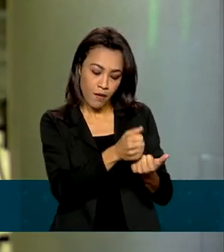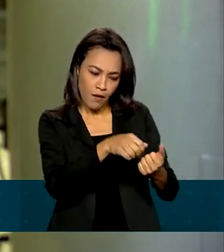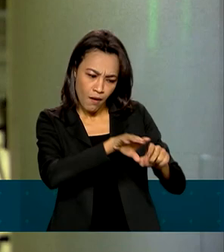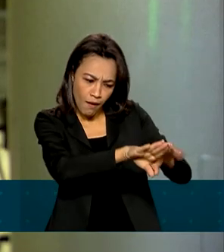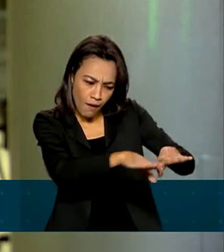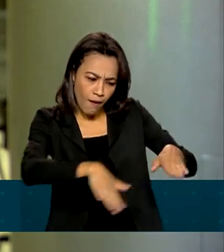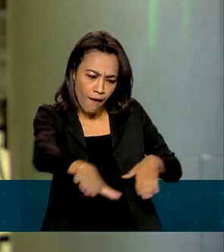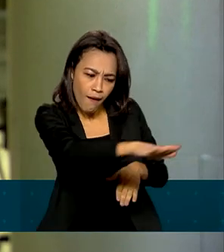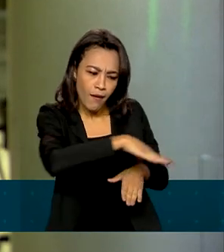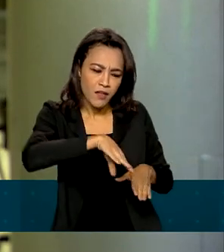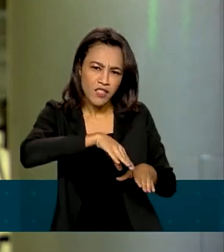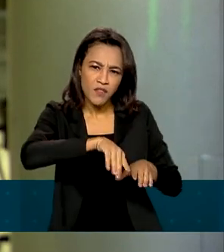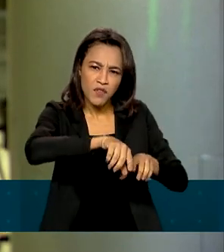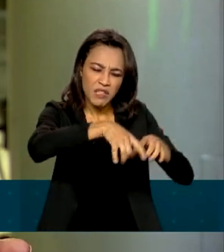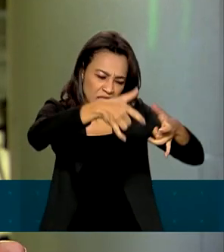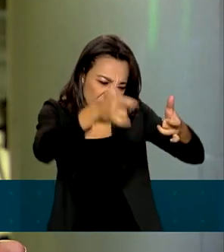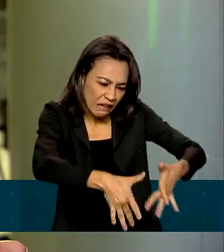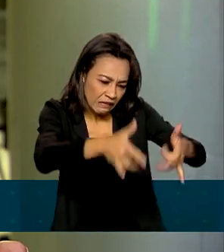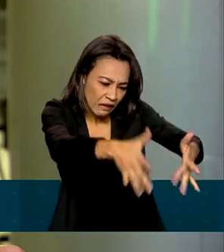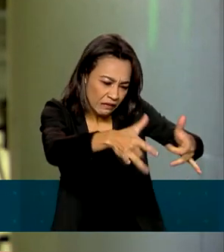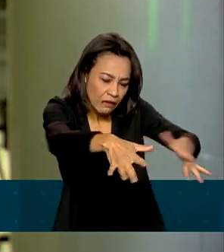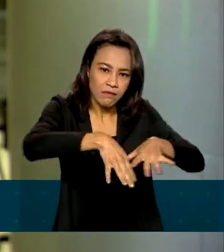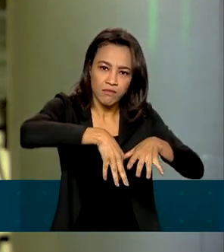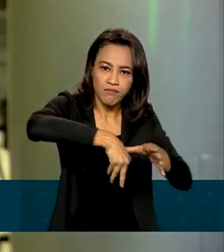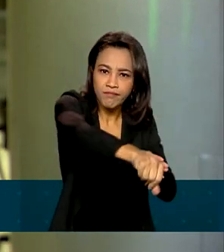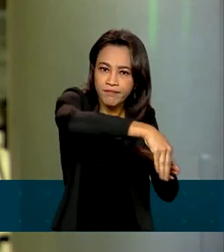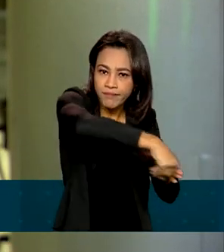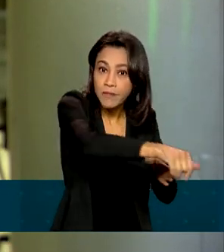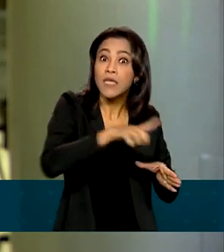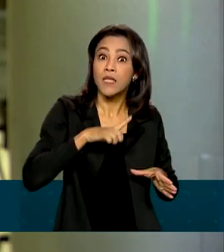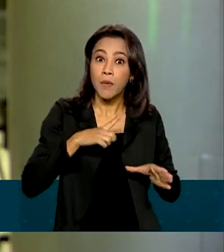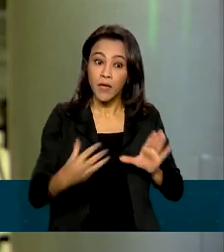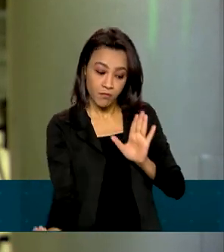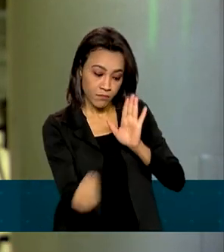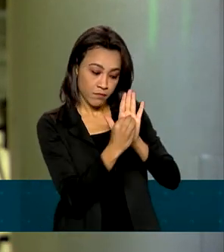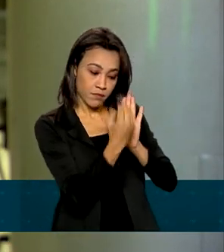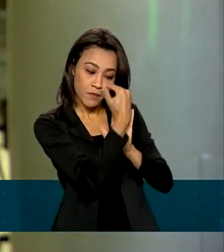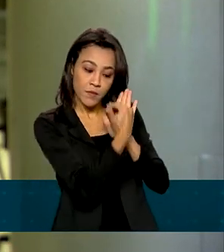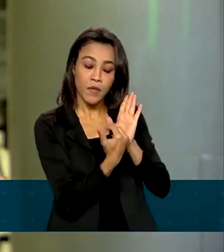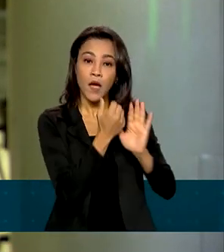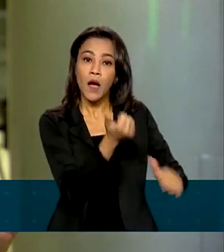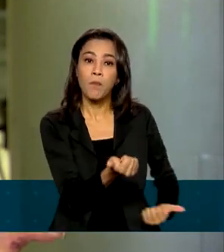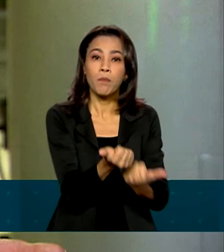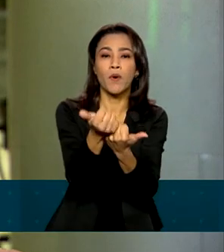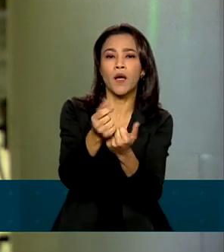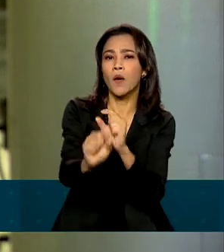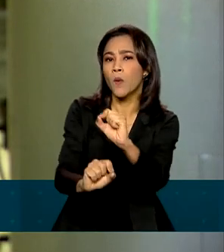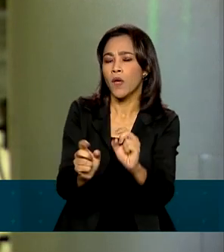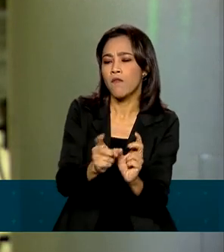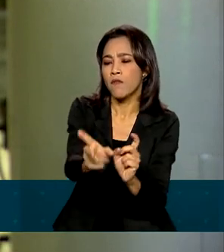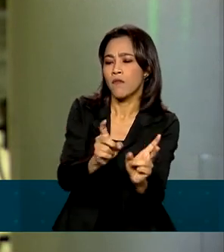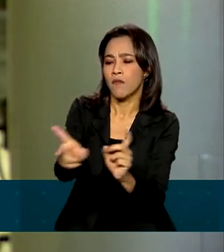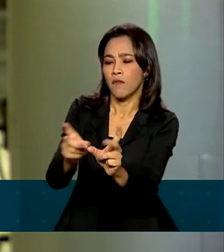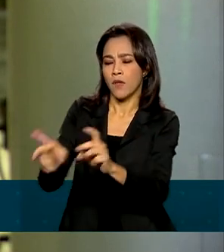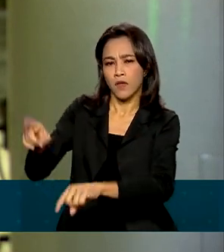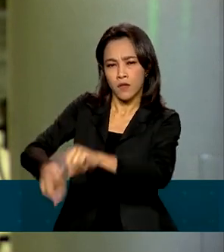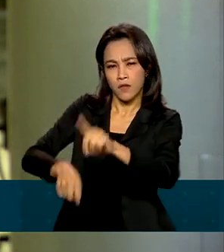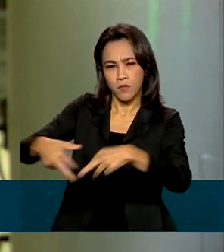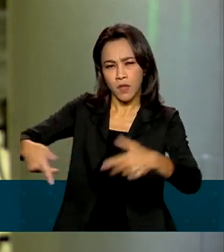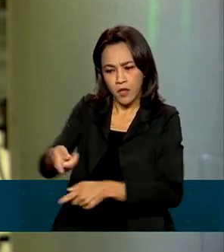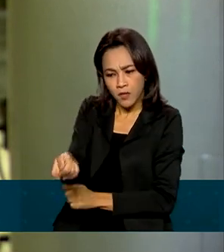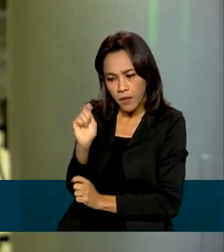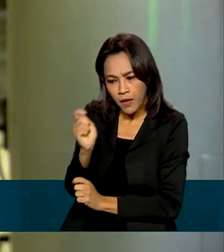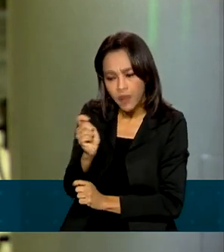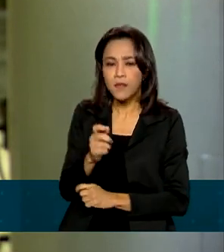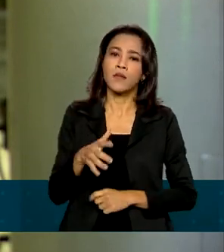pastagens degradadas. O plano também prevê o fortalecimento do apoio à comercialização de produtos de pesca e